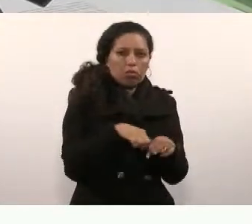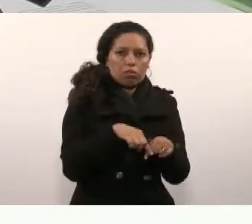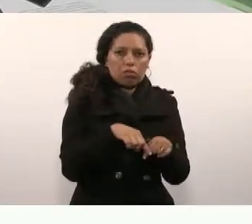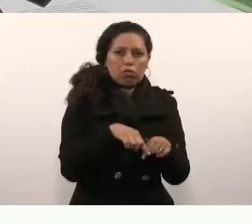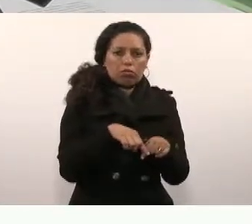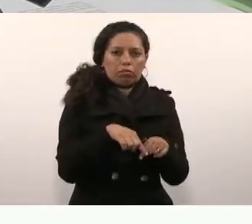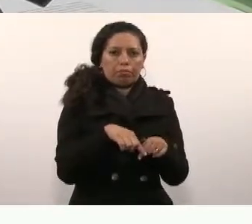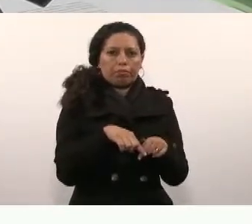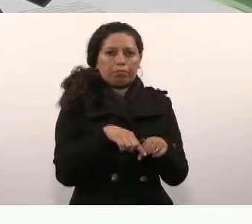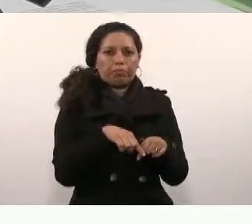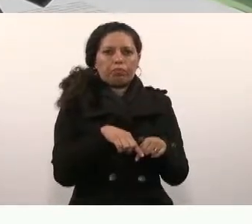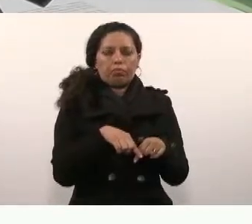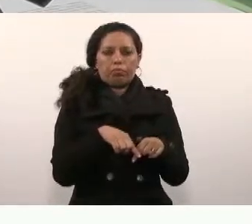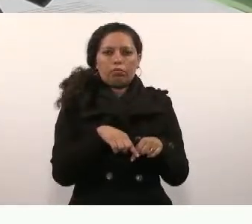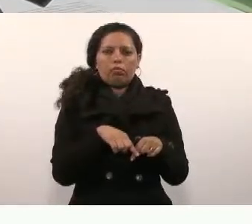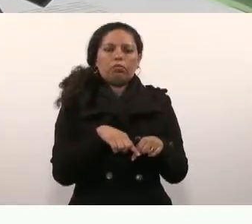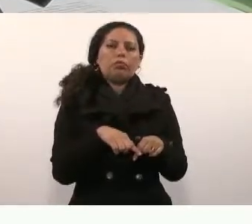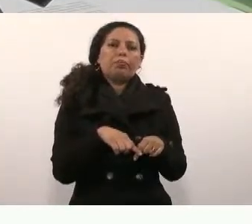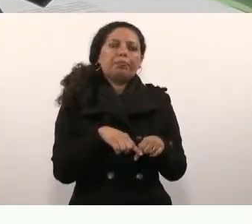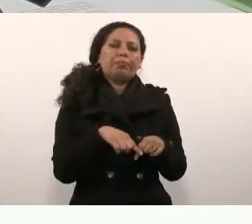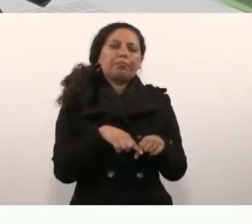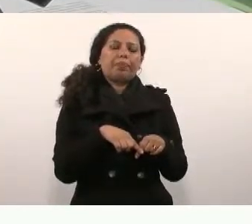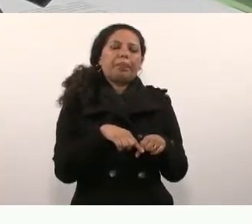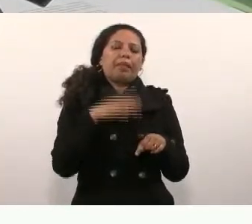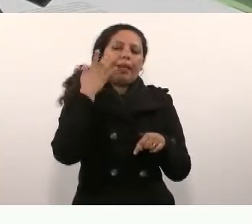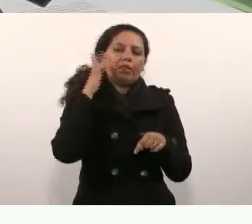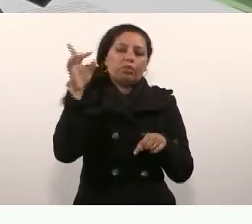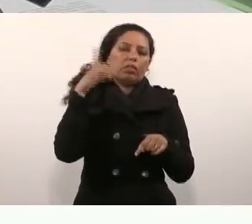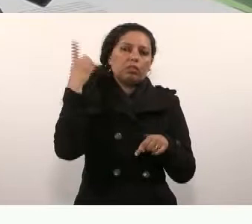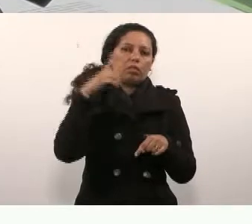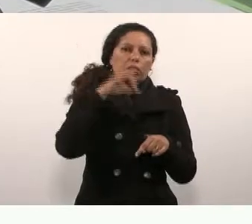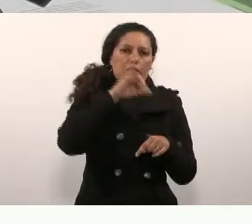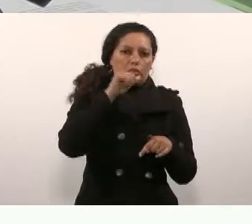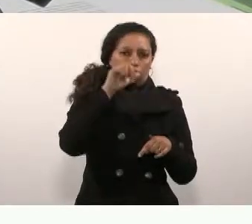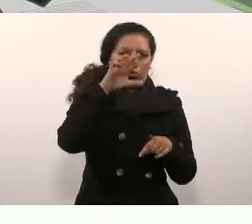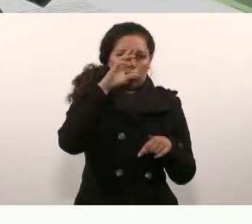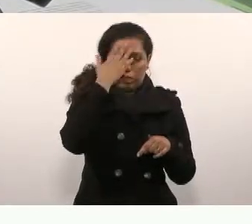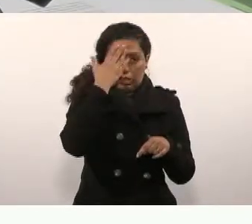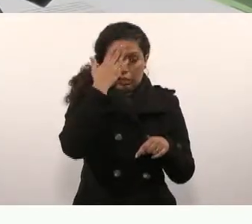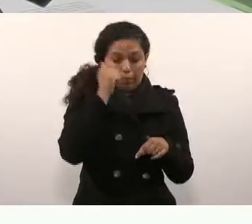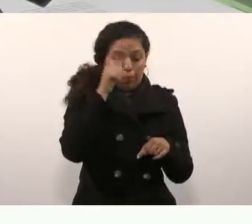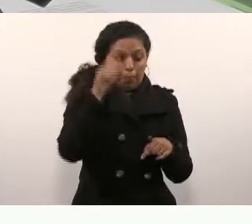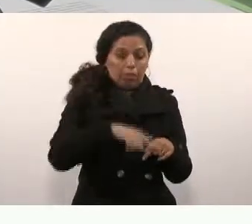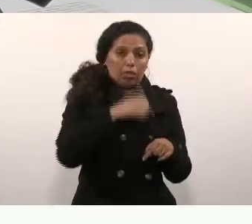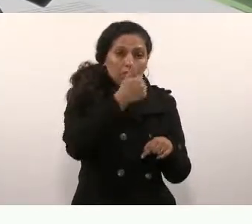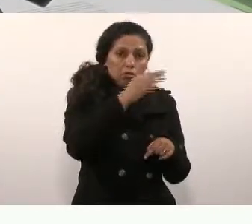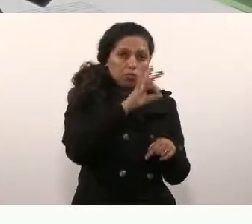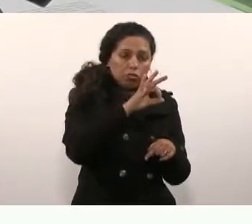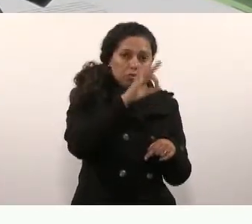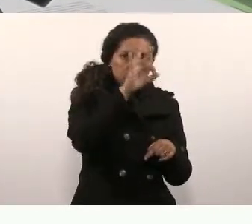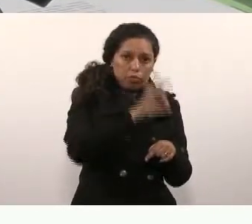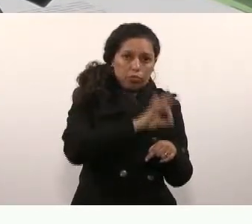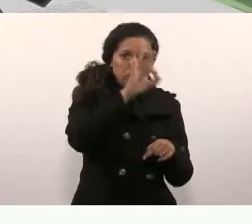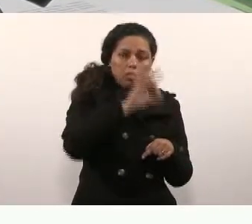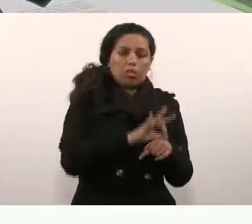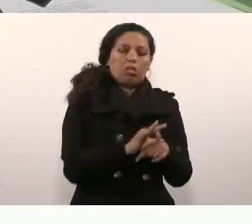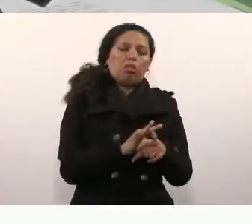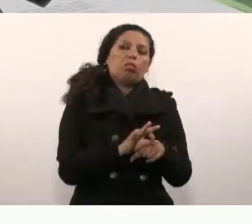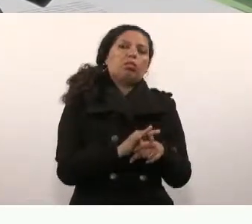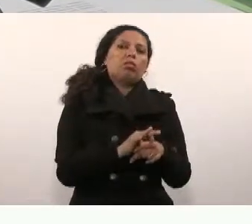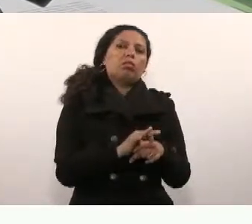acho que o Jair conhece bem, não sei se o Thiago conhece, menos de 10% tem algum tipo